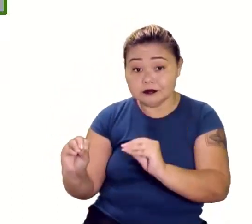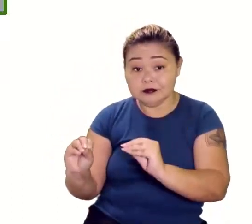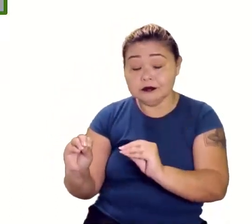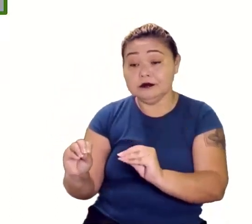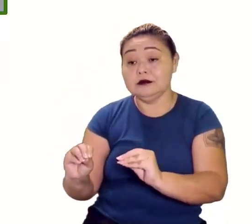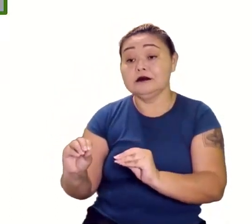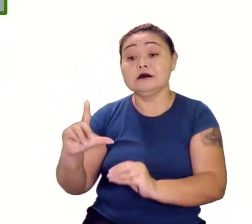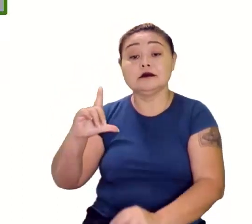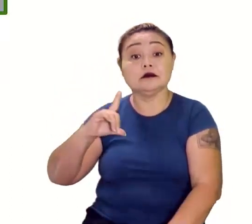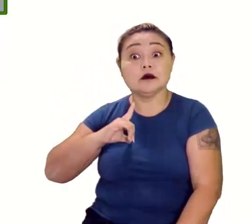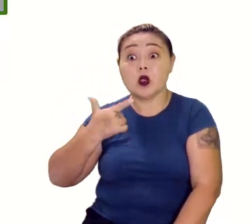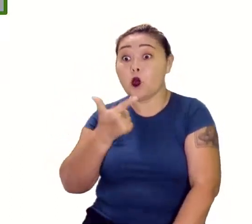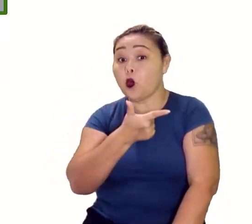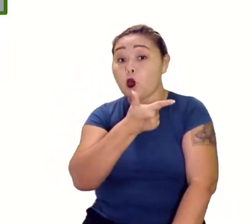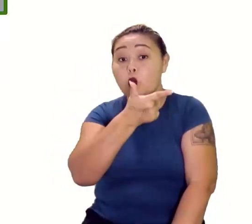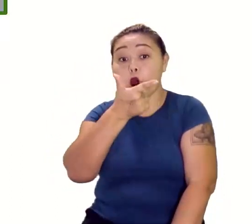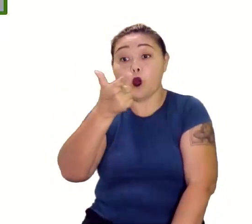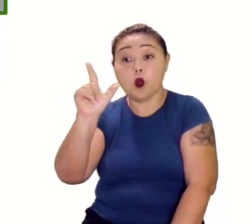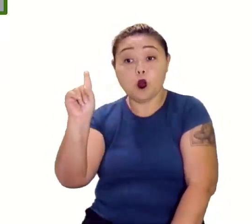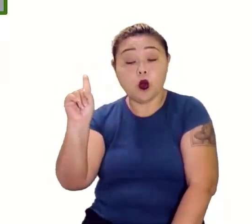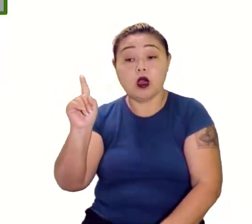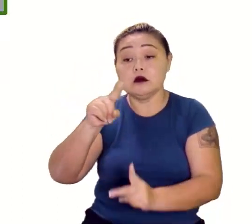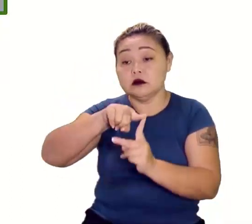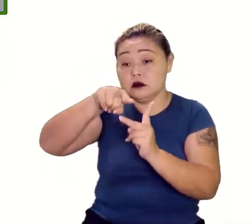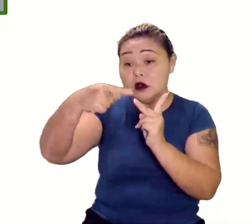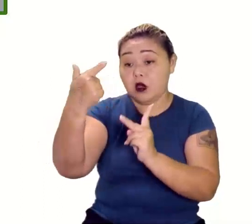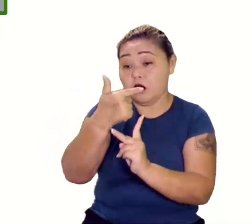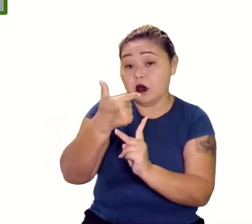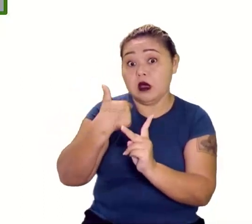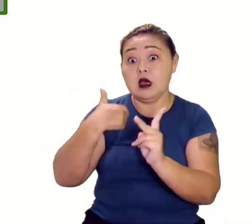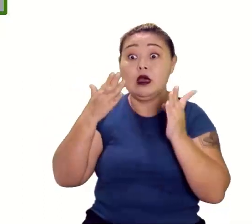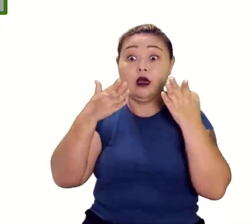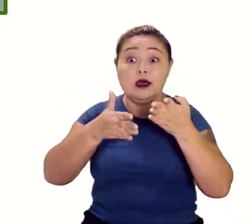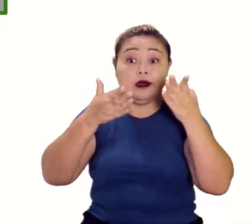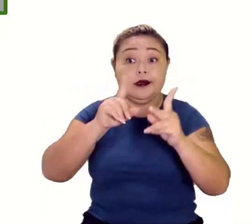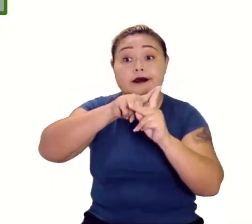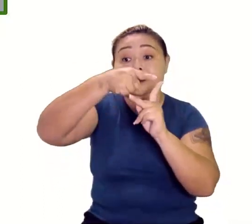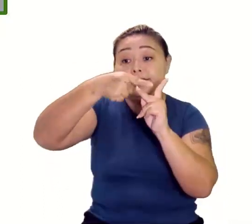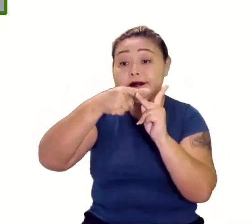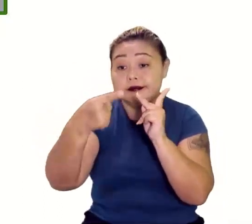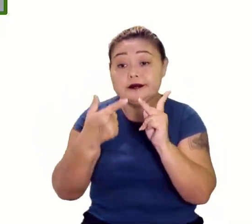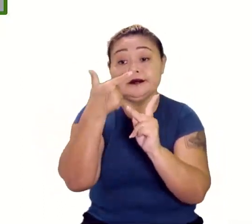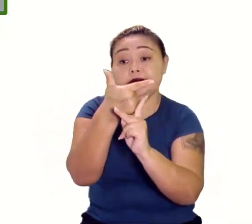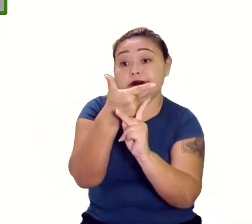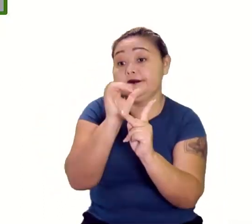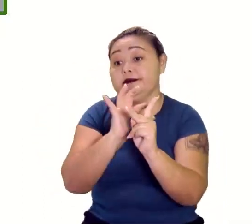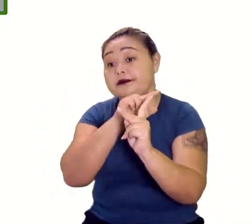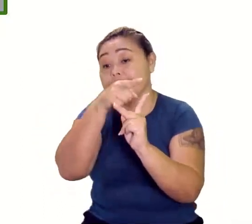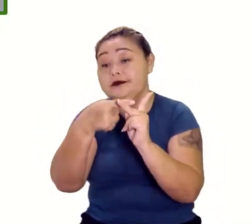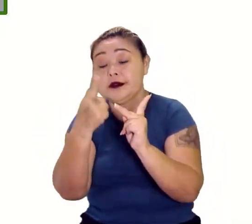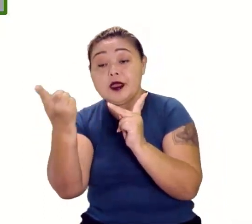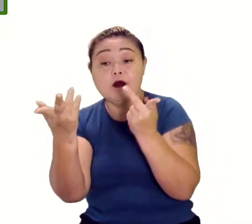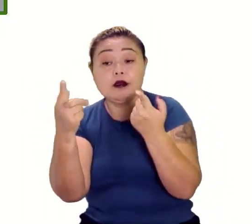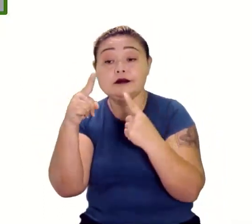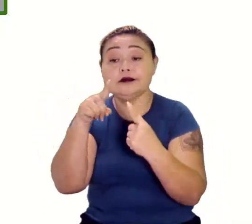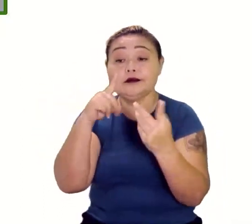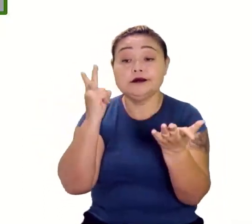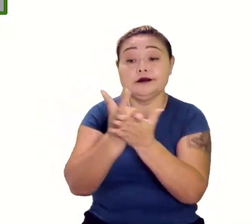gente, temos outras situações além de raiz quadrada. O pessoal fica muito aqui, né? Do mesmo tipo daquele que a gente